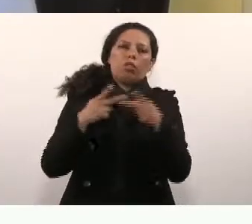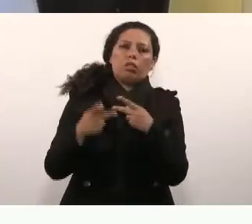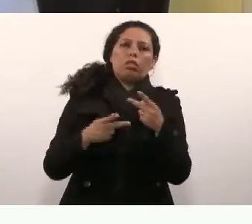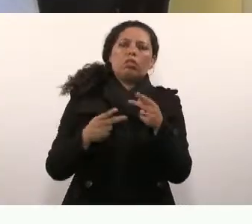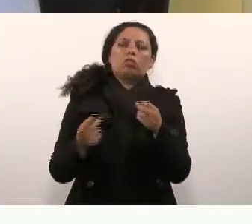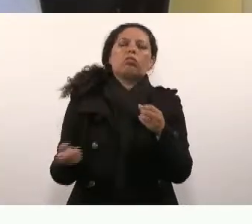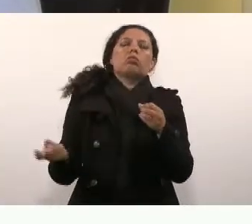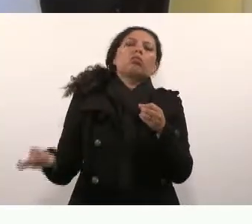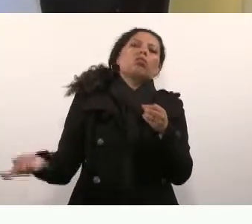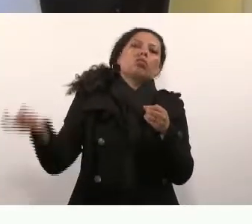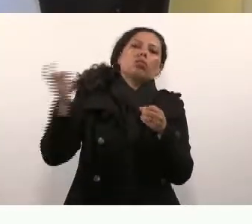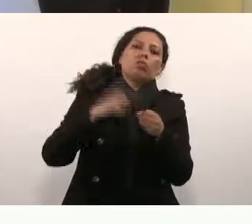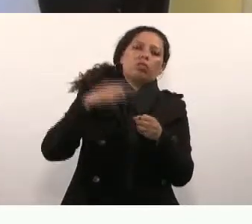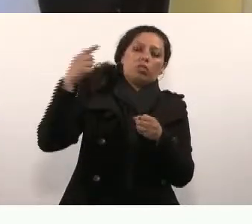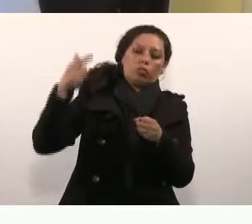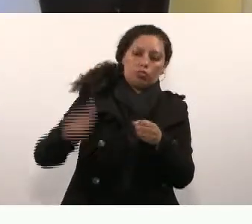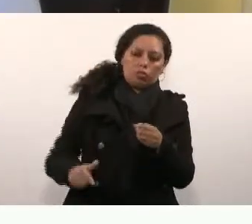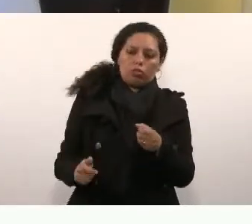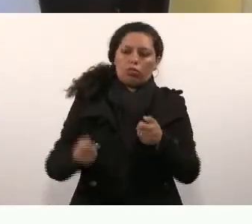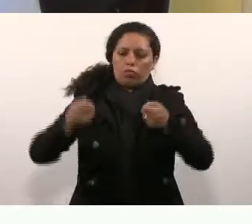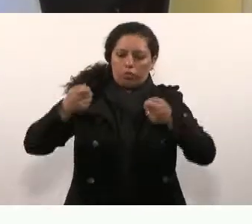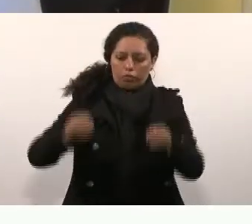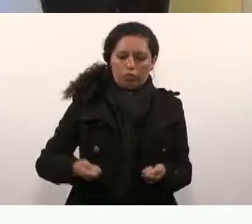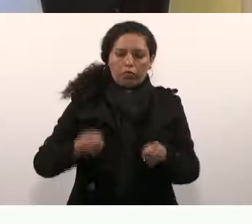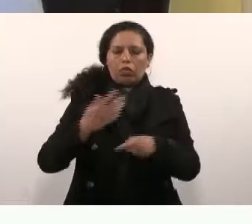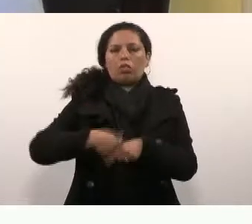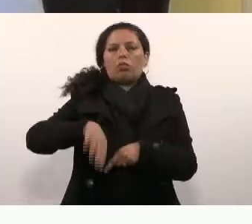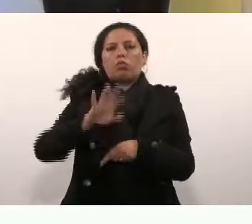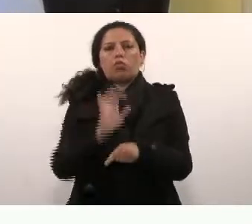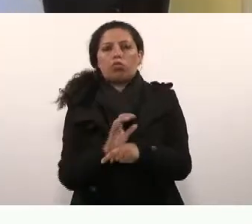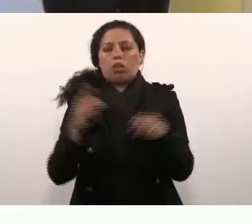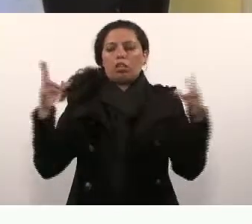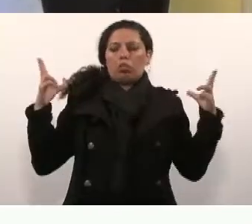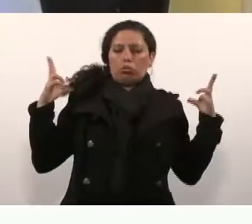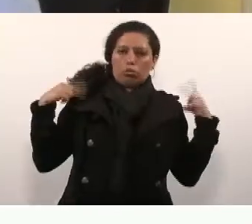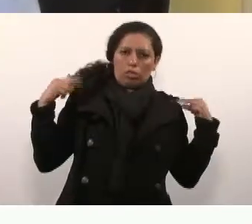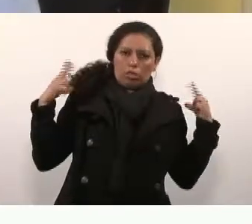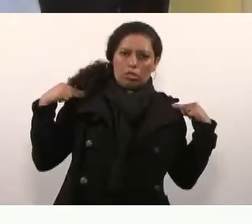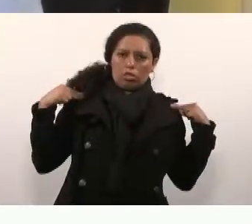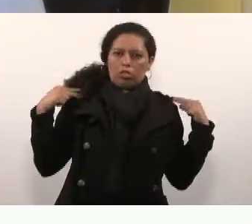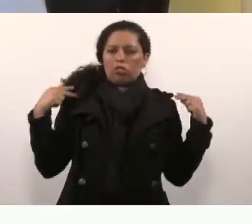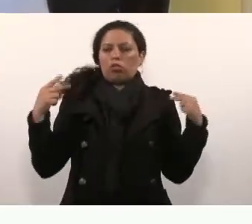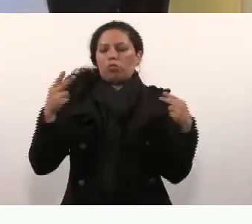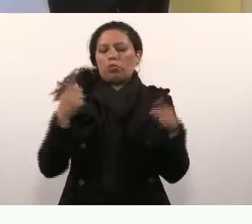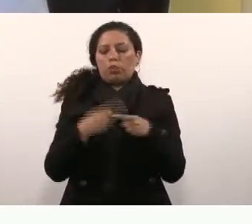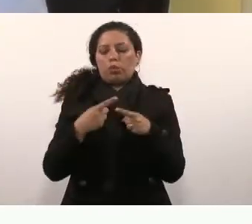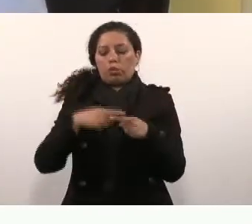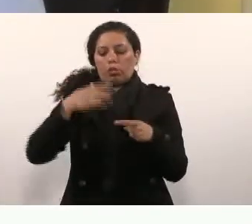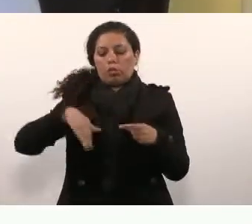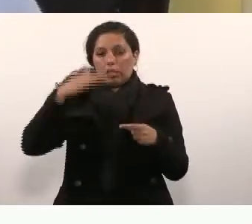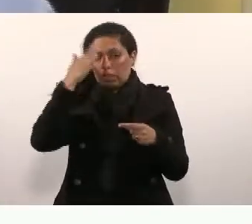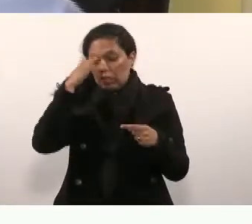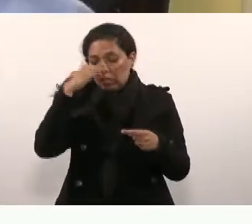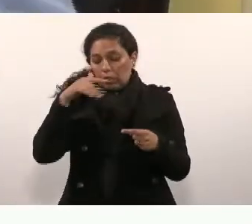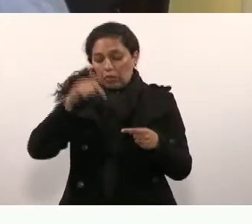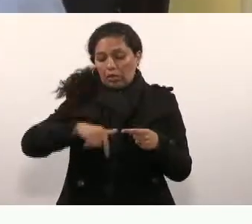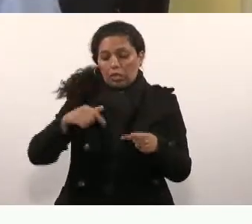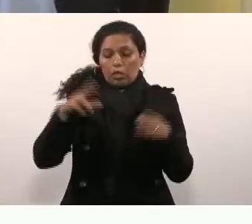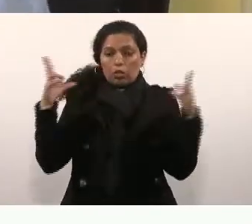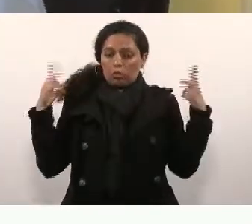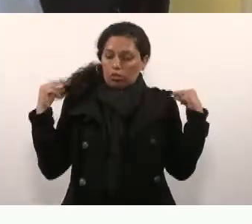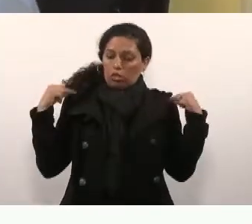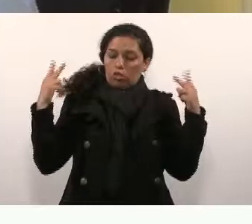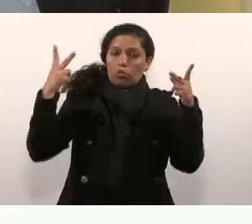de fortalecer o nosso estado na parte do turismo, que nós entendemos ser um novo petróleo, eu acredito que